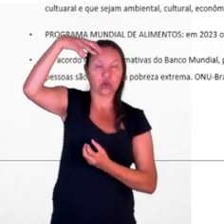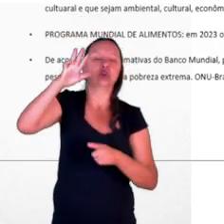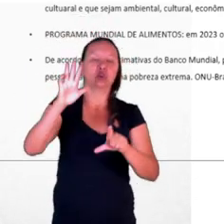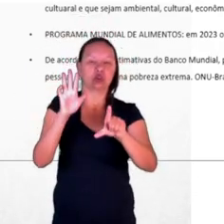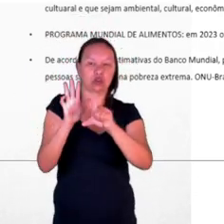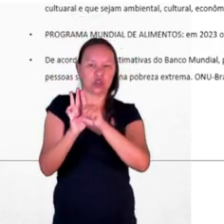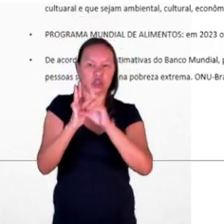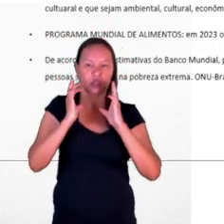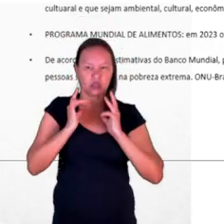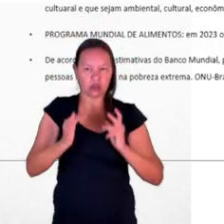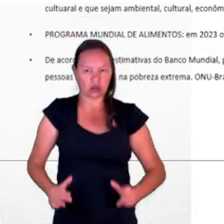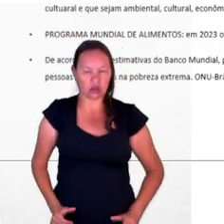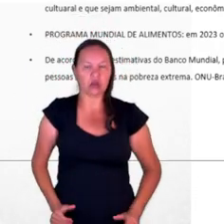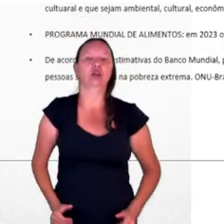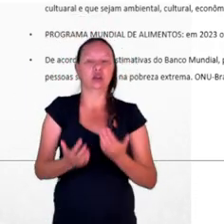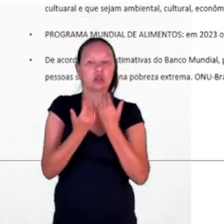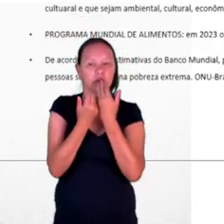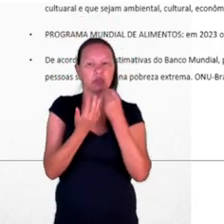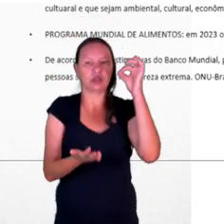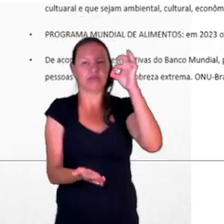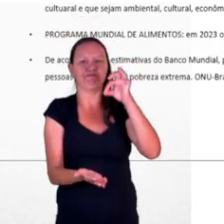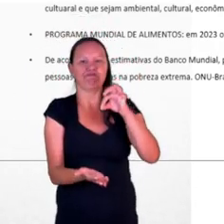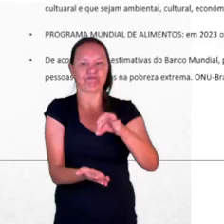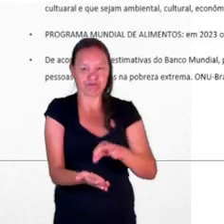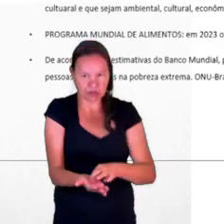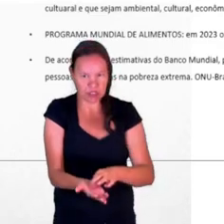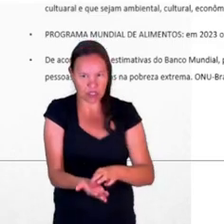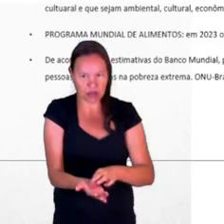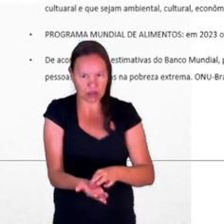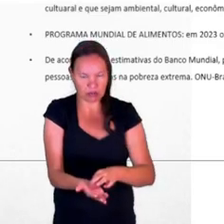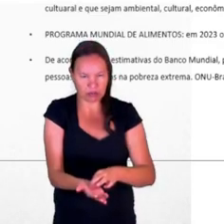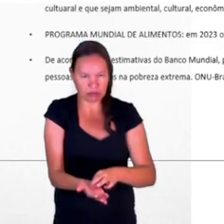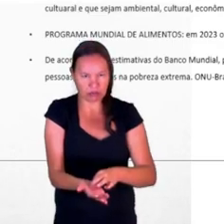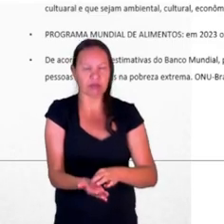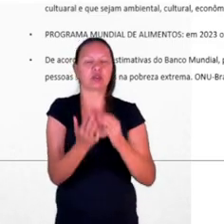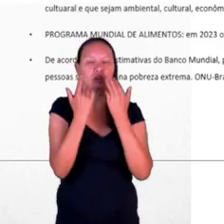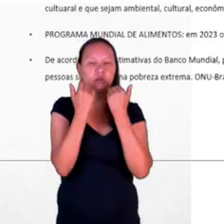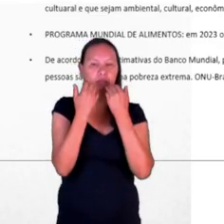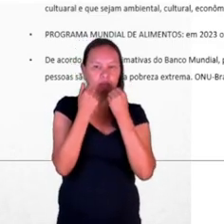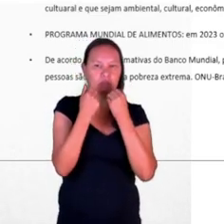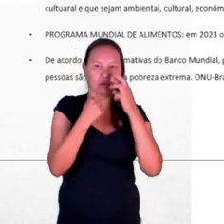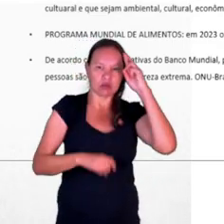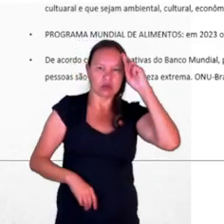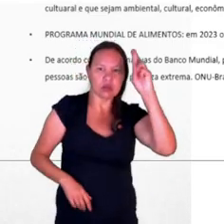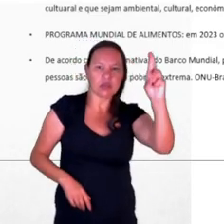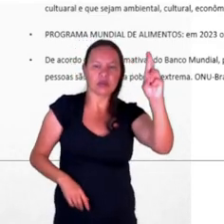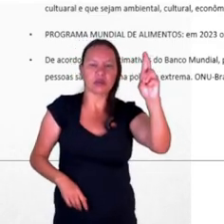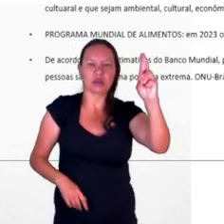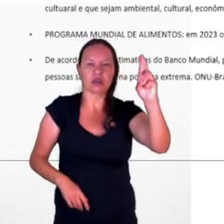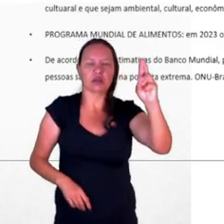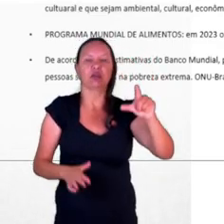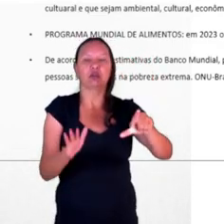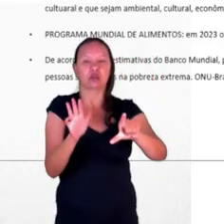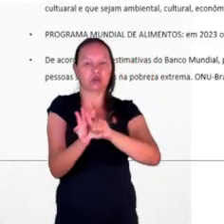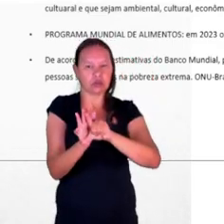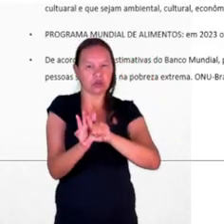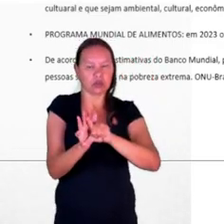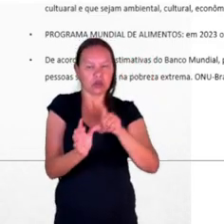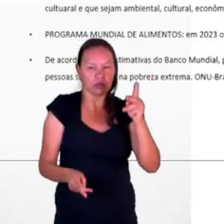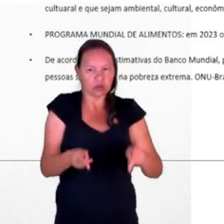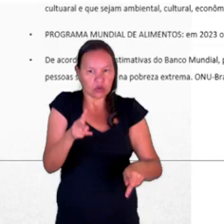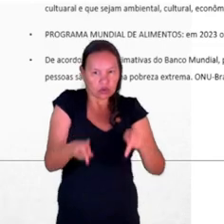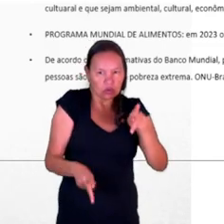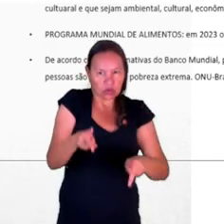humano à Alimentação adequada a soberania alimentar ela diz respeito ao direito que os povos